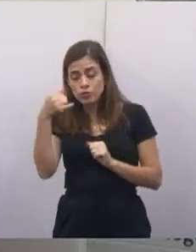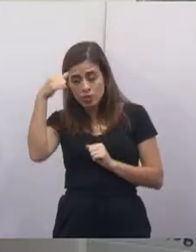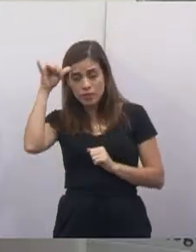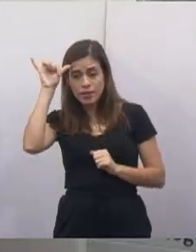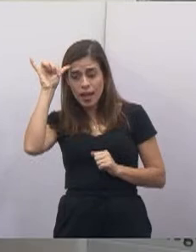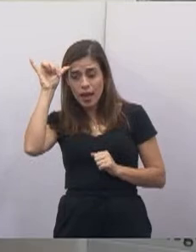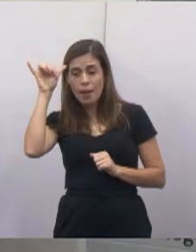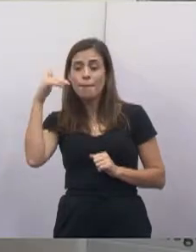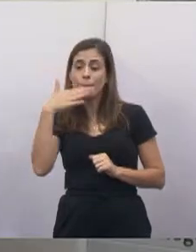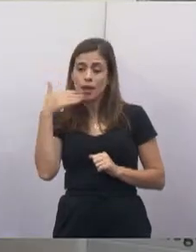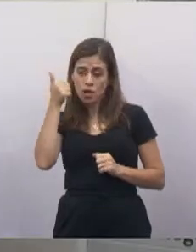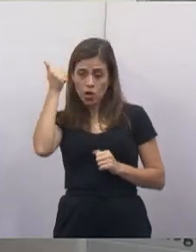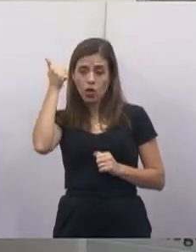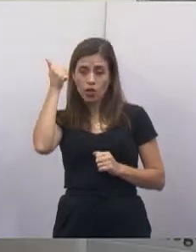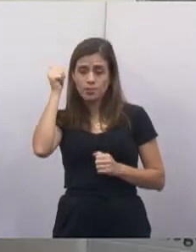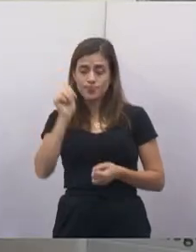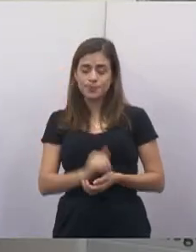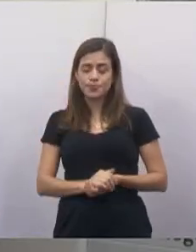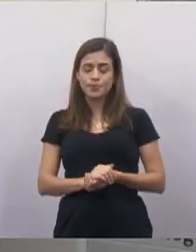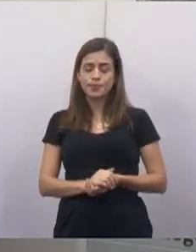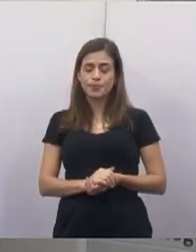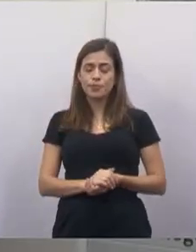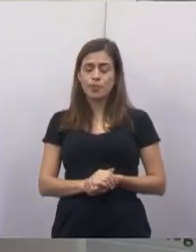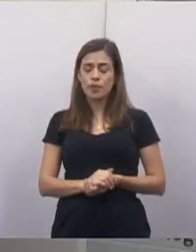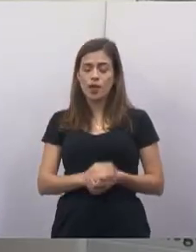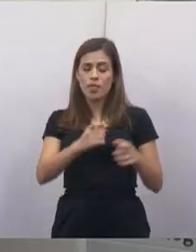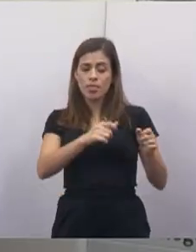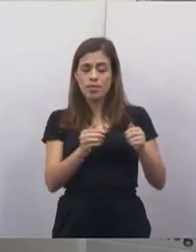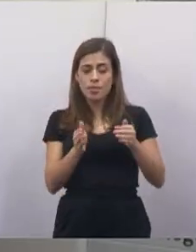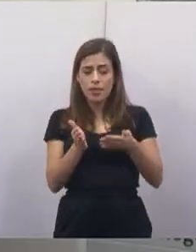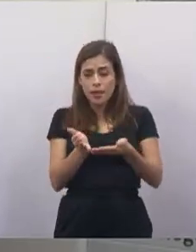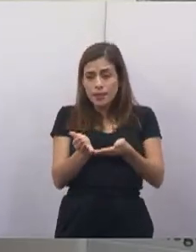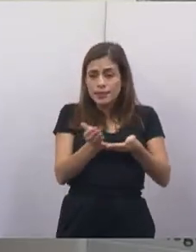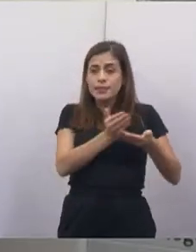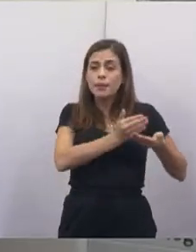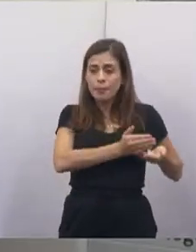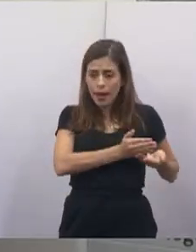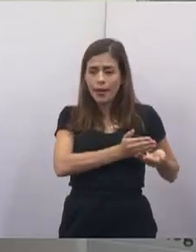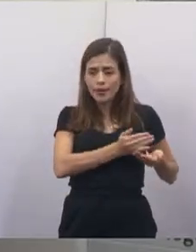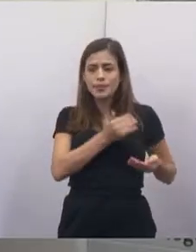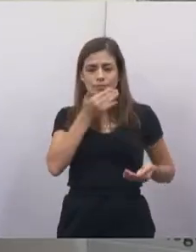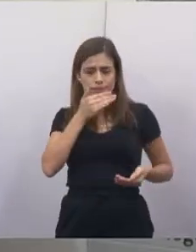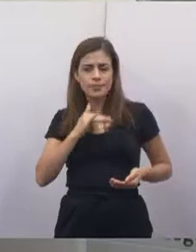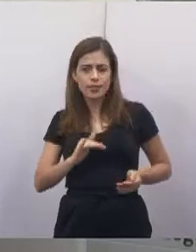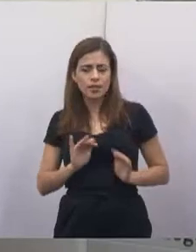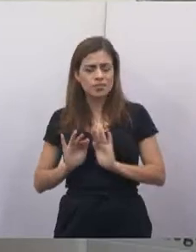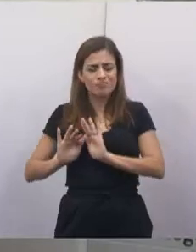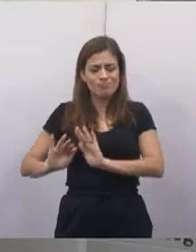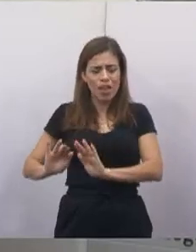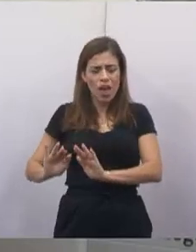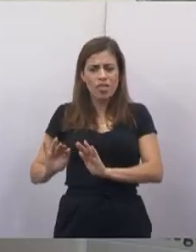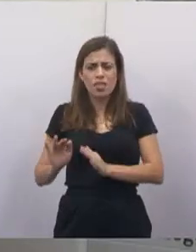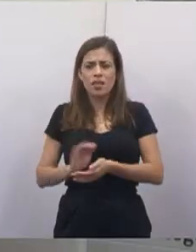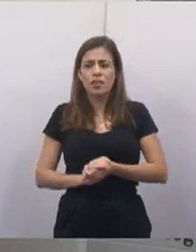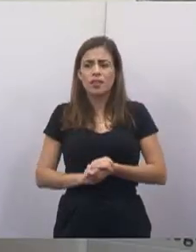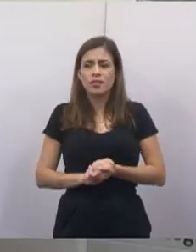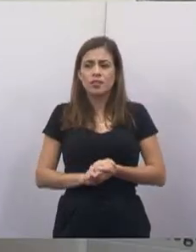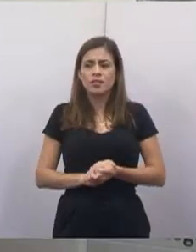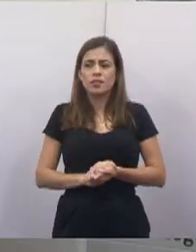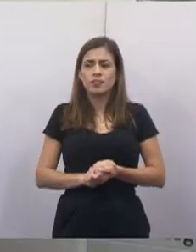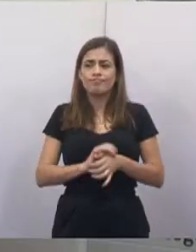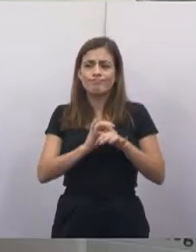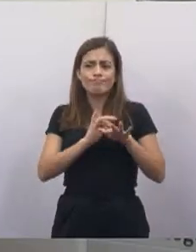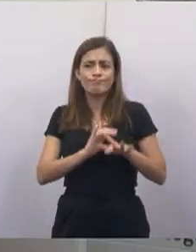prevenir. Afaste essas pessoas para uma outra ala, deixe essas crianças em paz, porque é